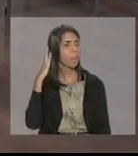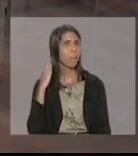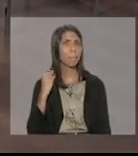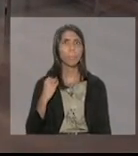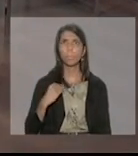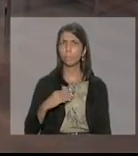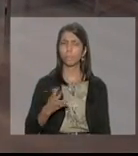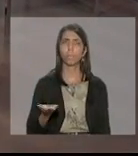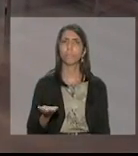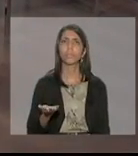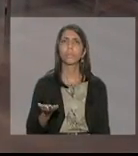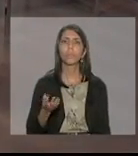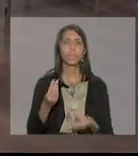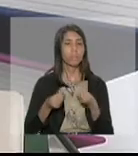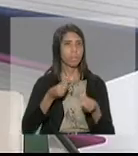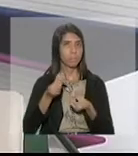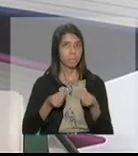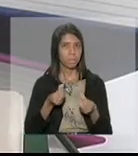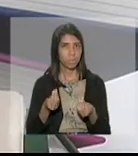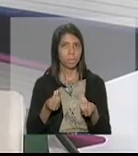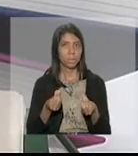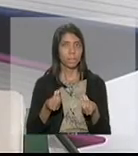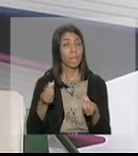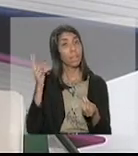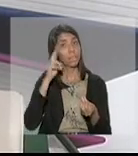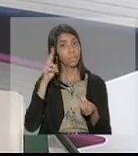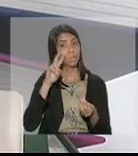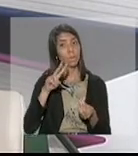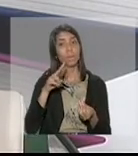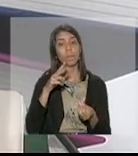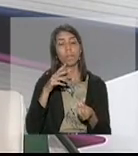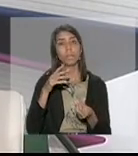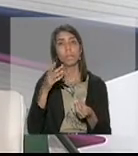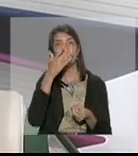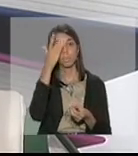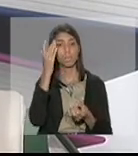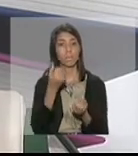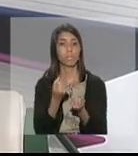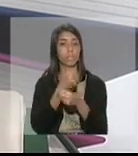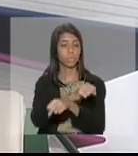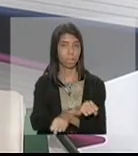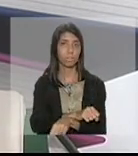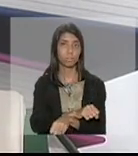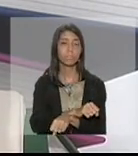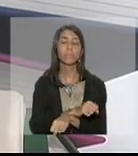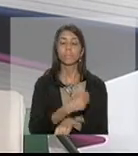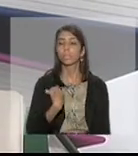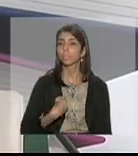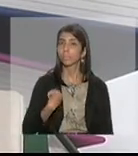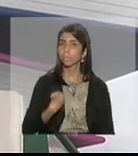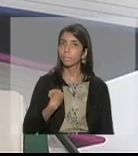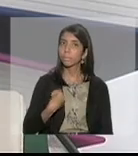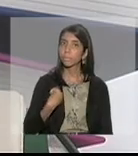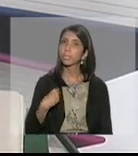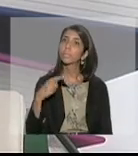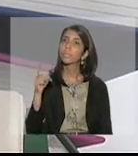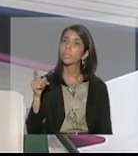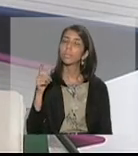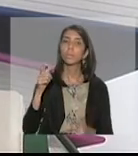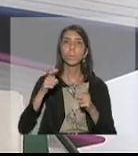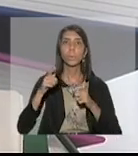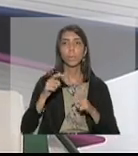Cabelos. Ela Leva a Vida nos Cabelos fala da história dos escravos que viviam na